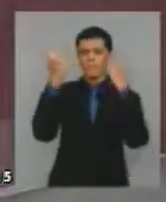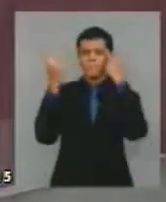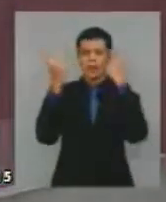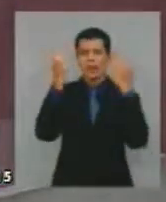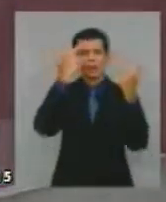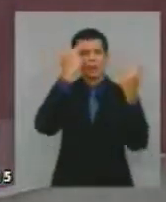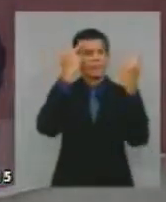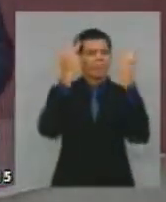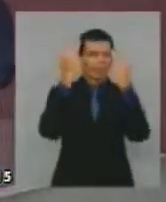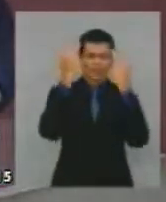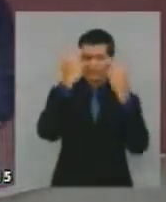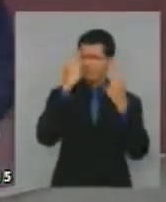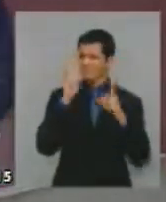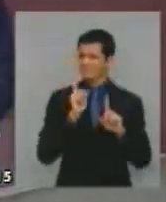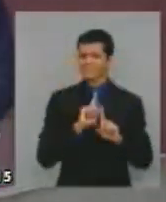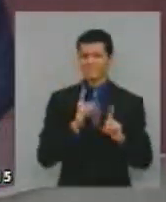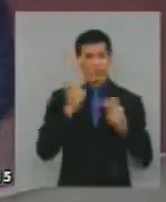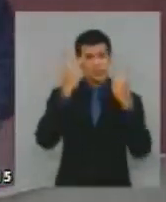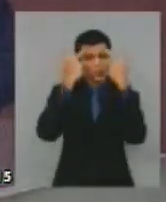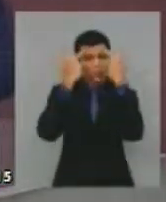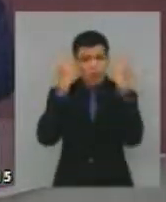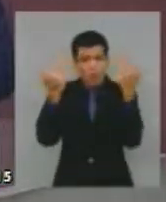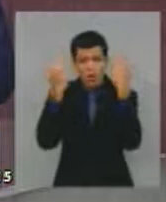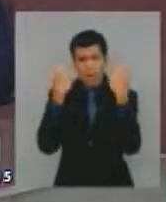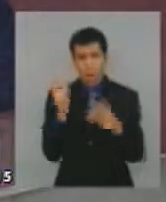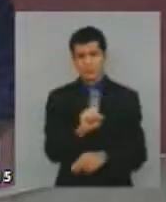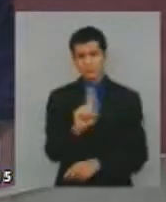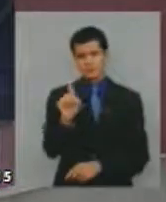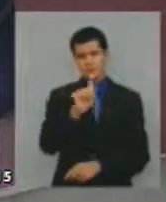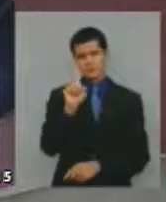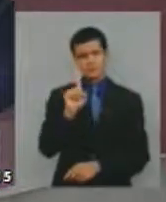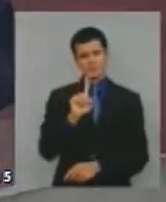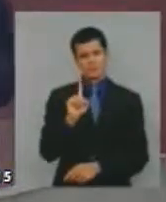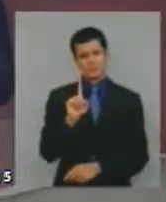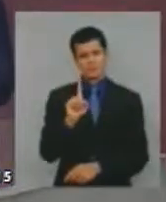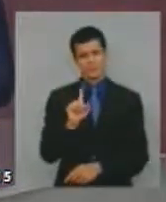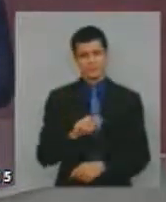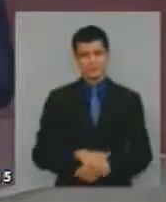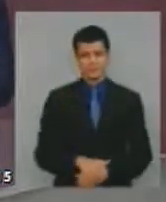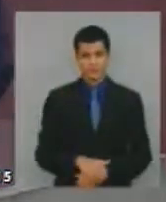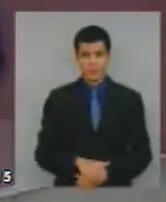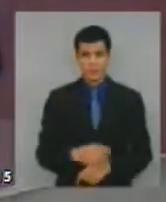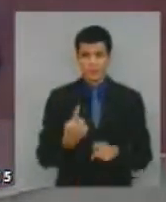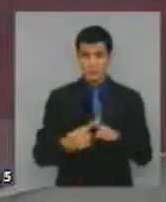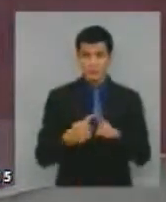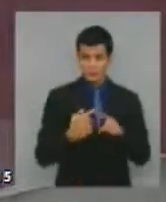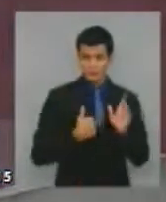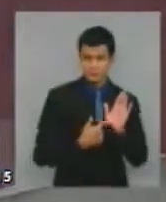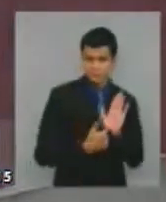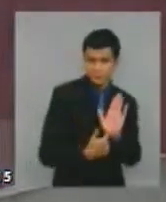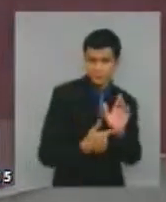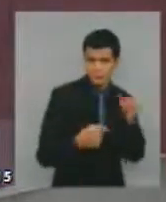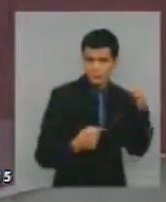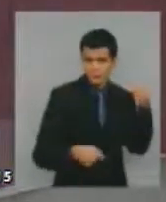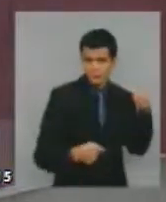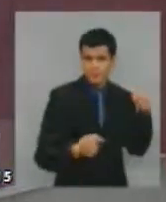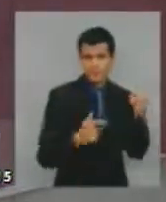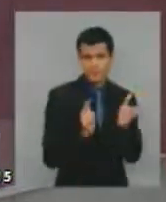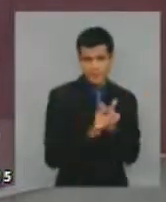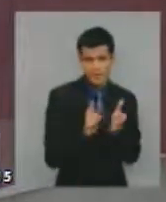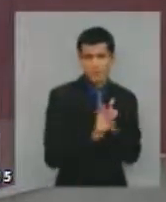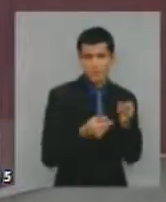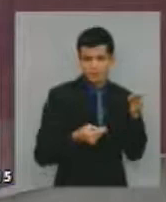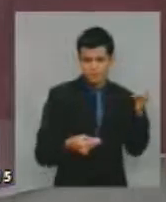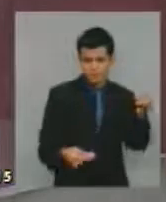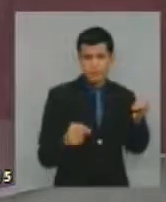aqui com dados que demonstram que a taxa de mortalidade entre a